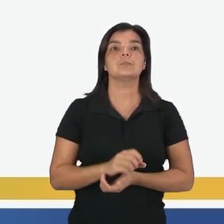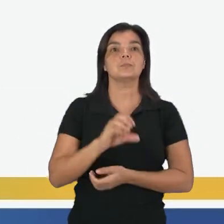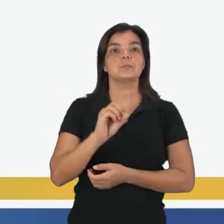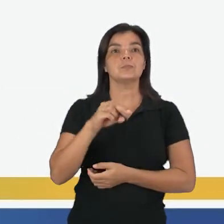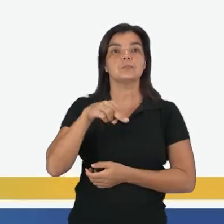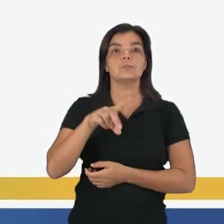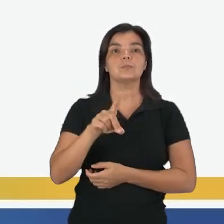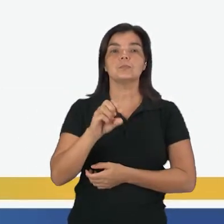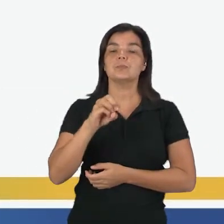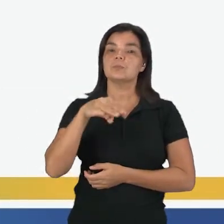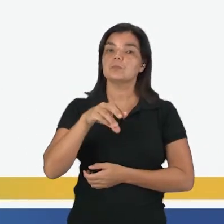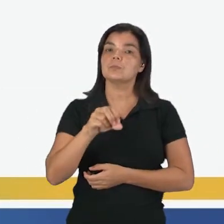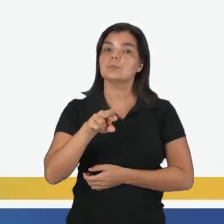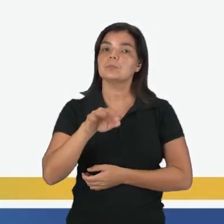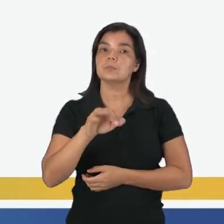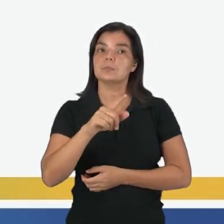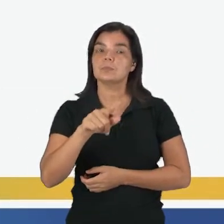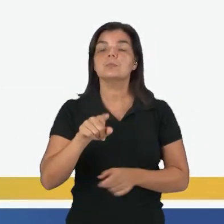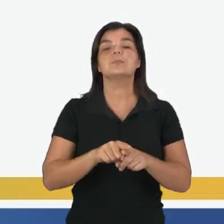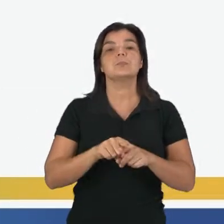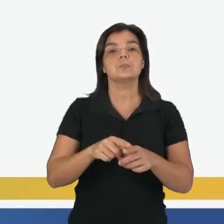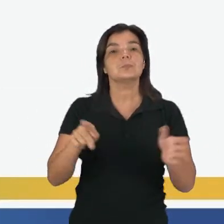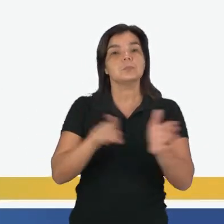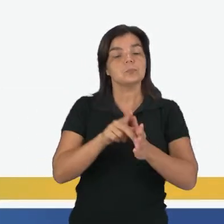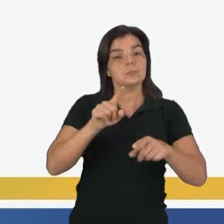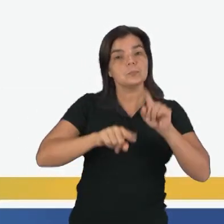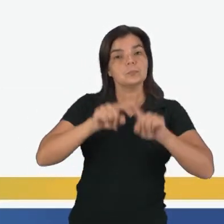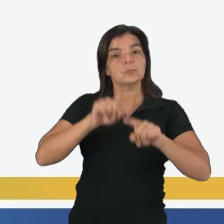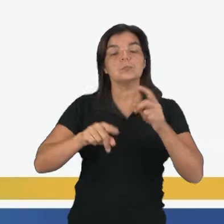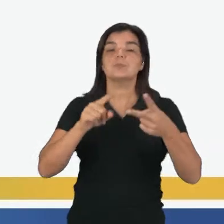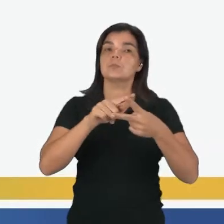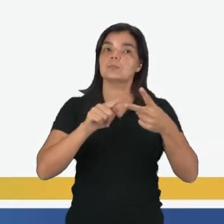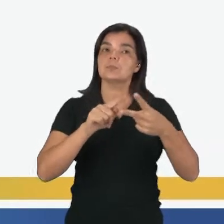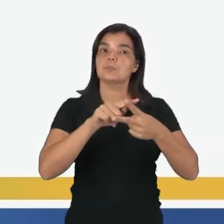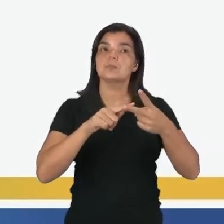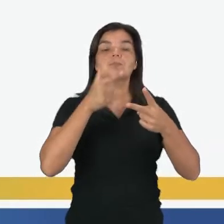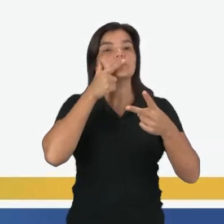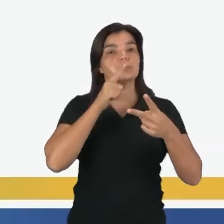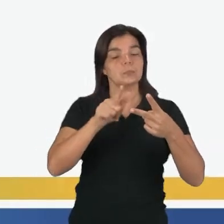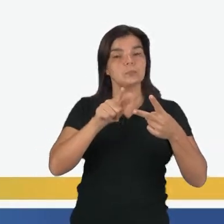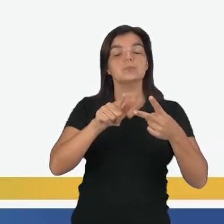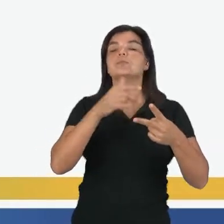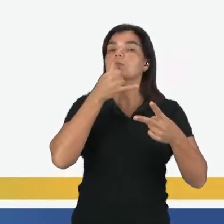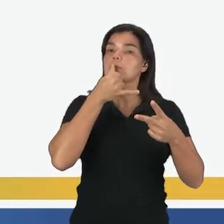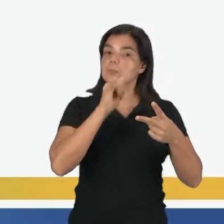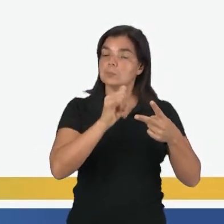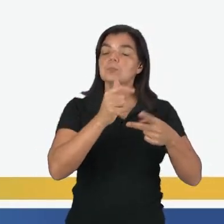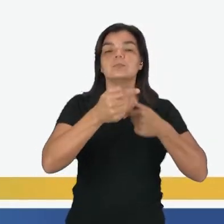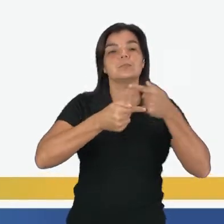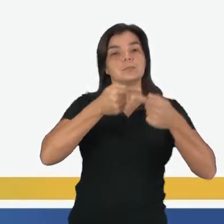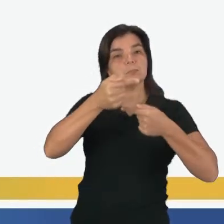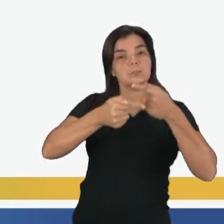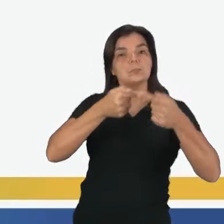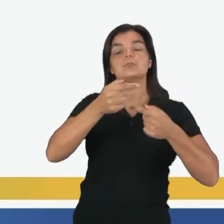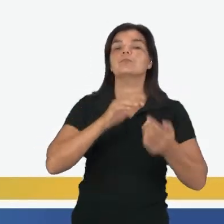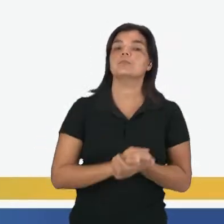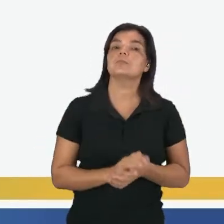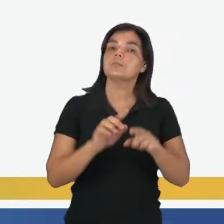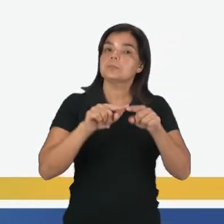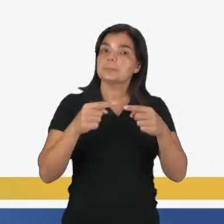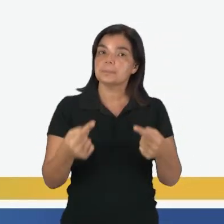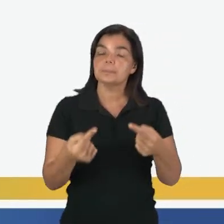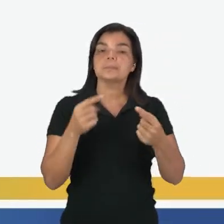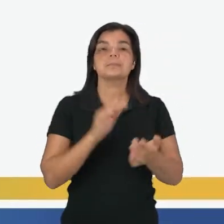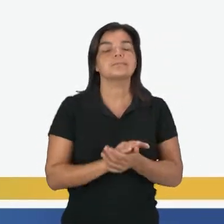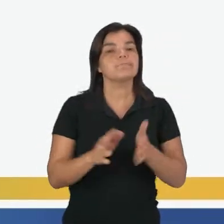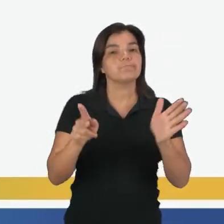pela onda do mar, que por meio de equipamentos apropriados, nos dois casos você consegue captar e gerar energia. Mas nesse